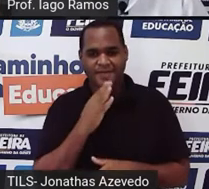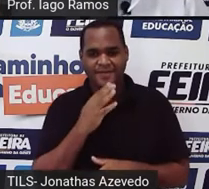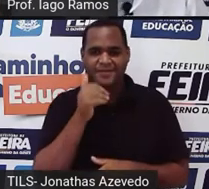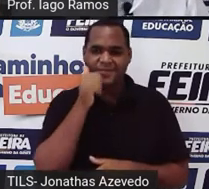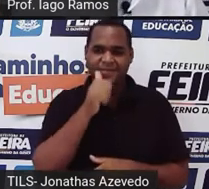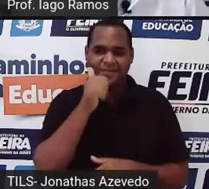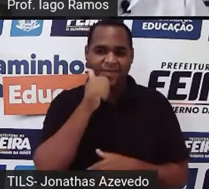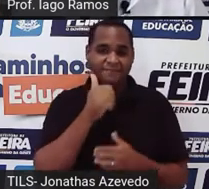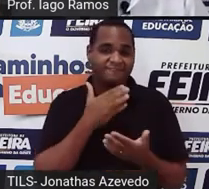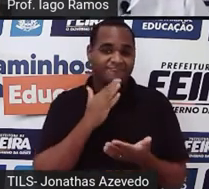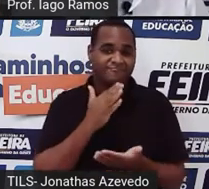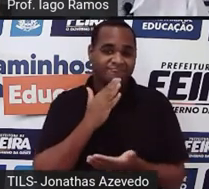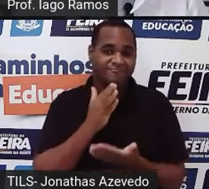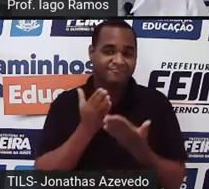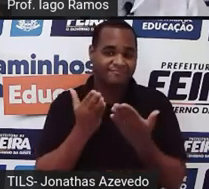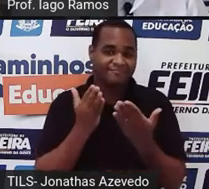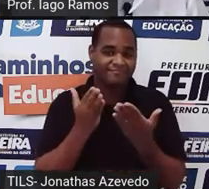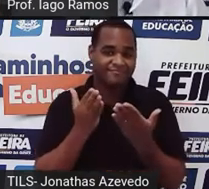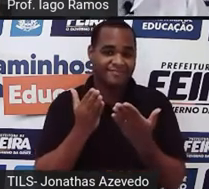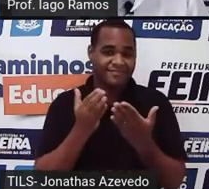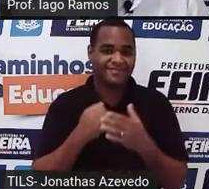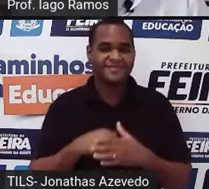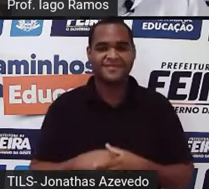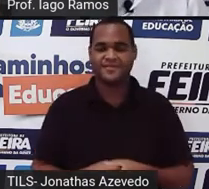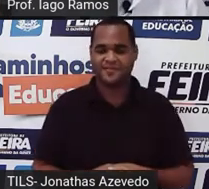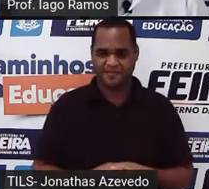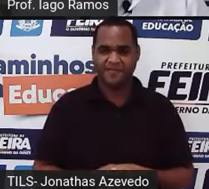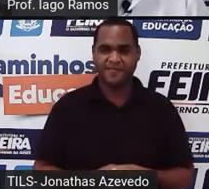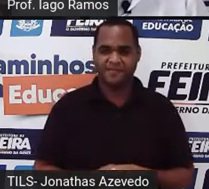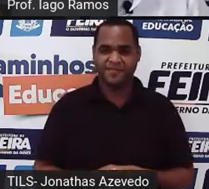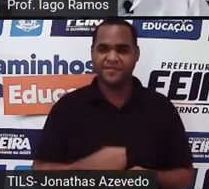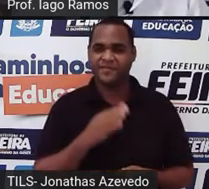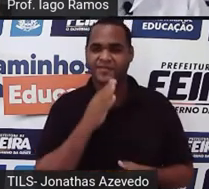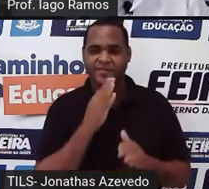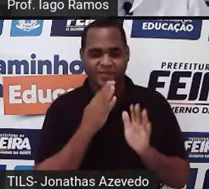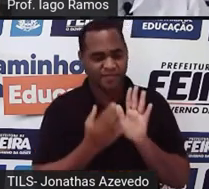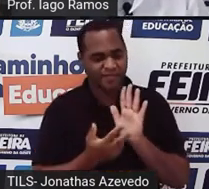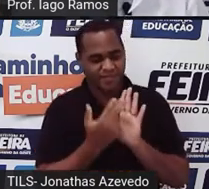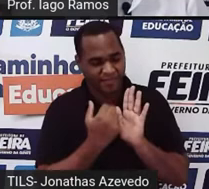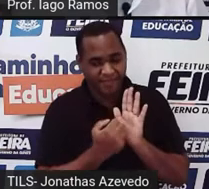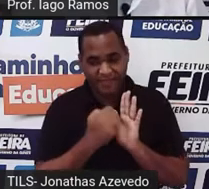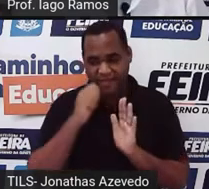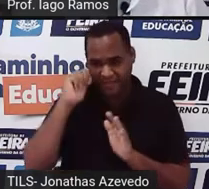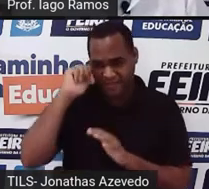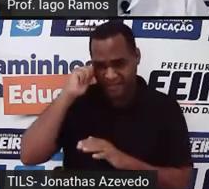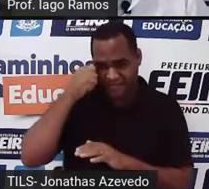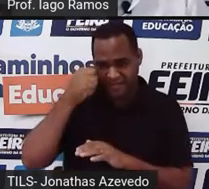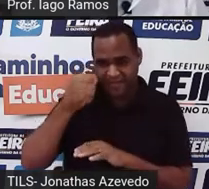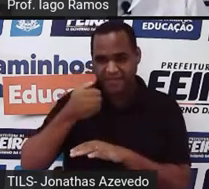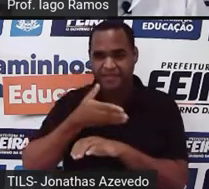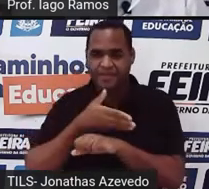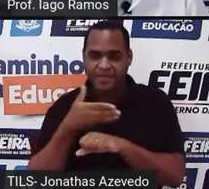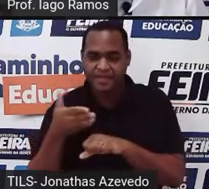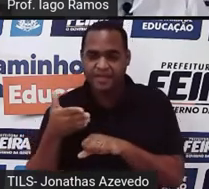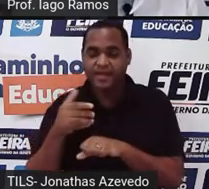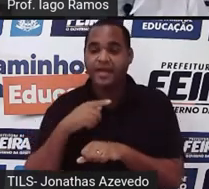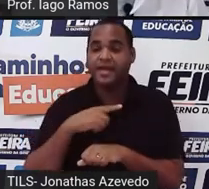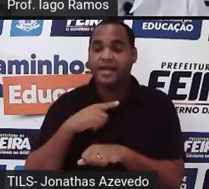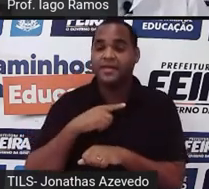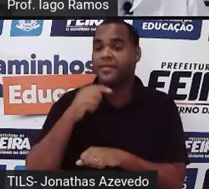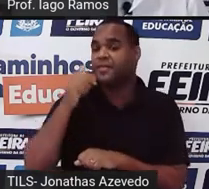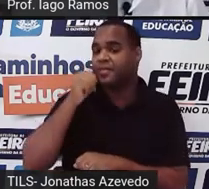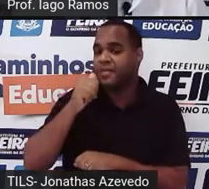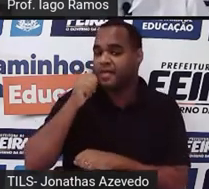essa pessoa, né? E ali na tela aparece uma imagem em preto e branco, tá bom? De uma